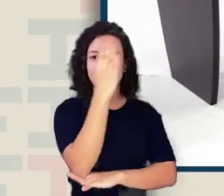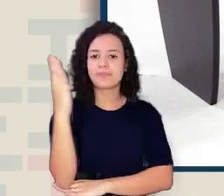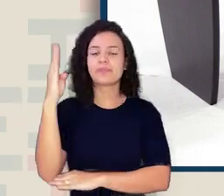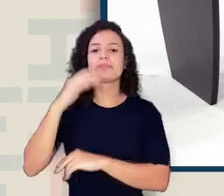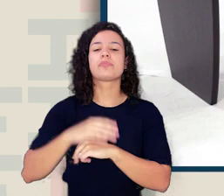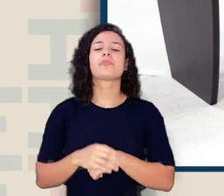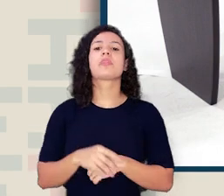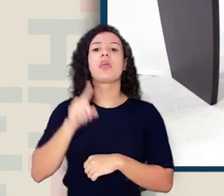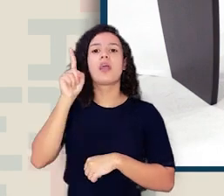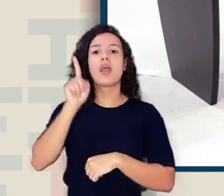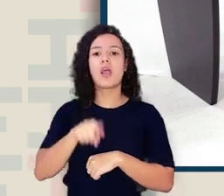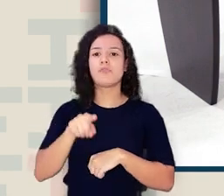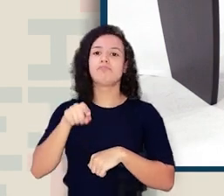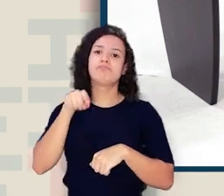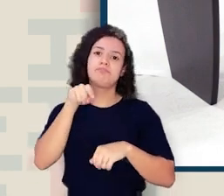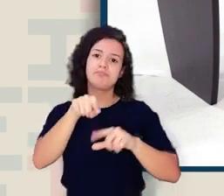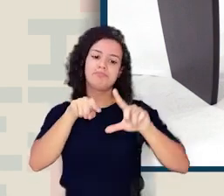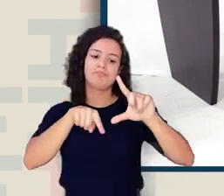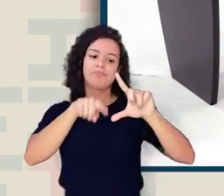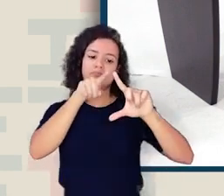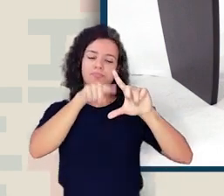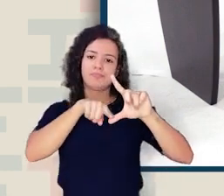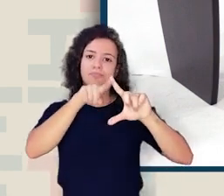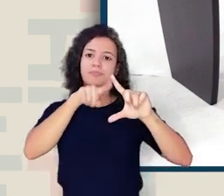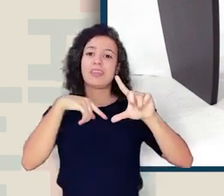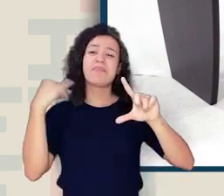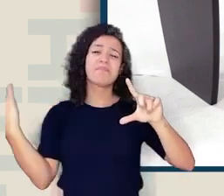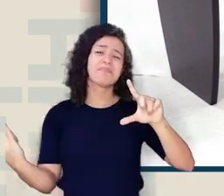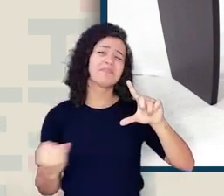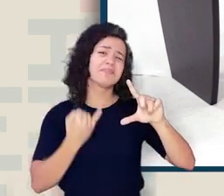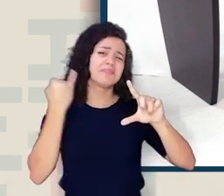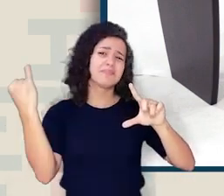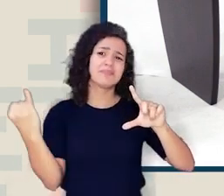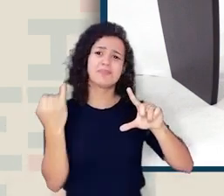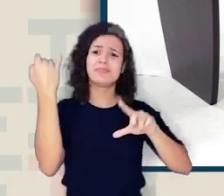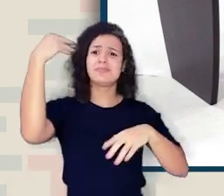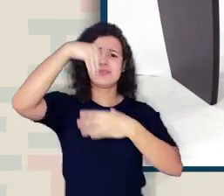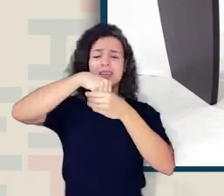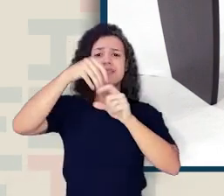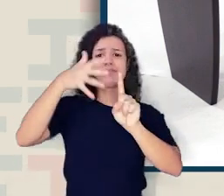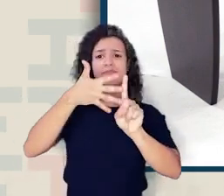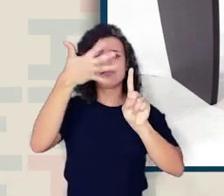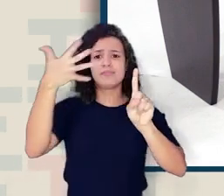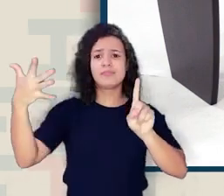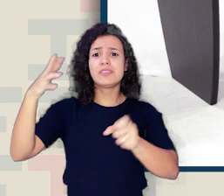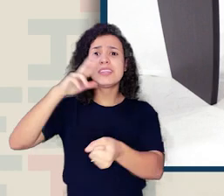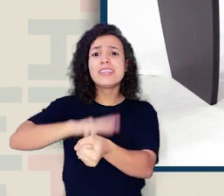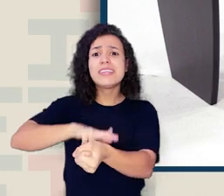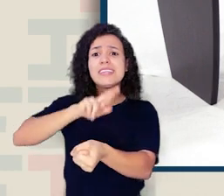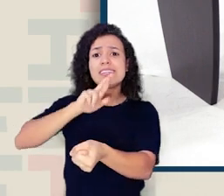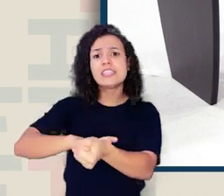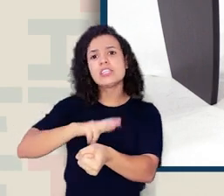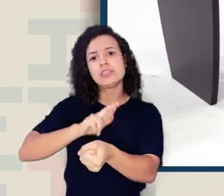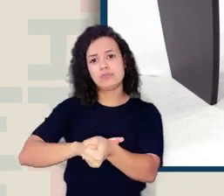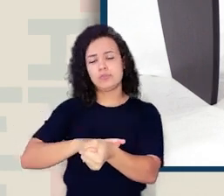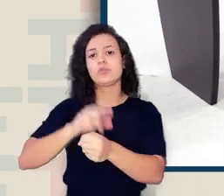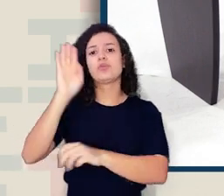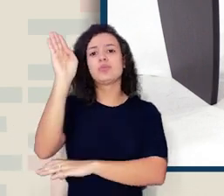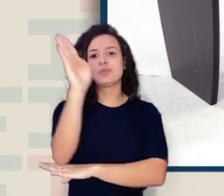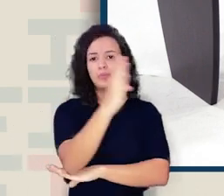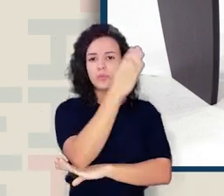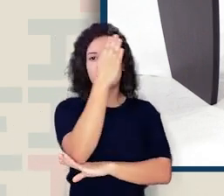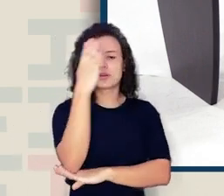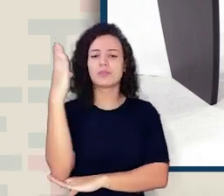do maracatu. É um instrumento, então, que passa a ser fundamental na partitura rítmica do maracatu